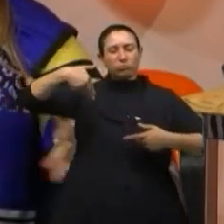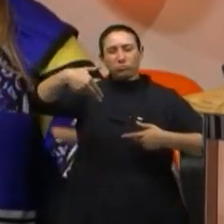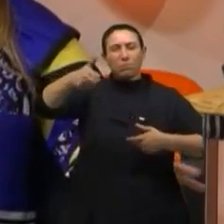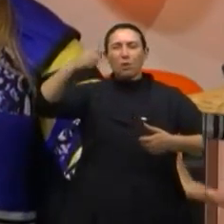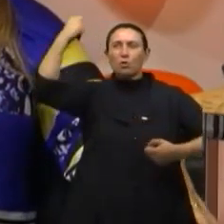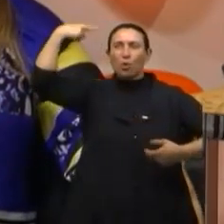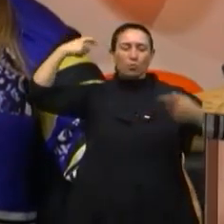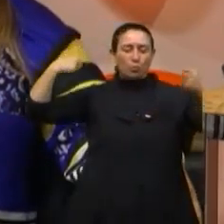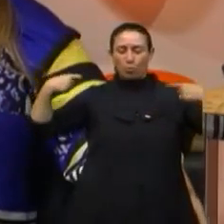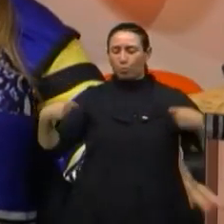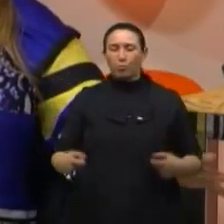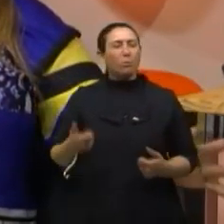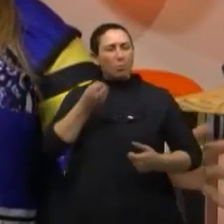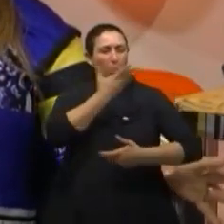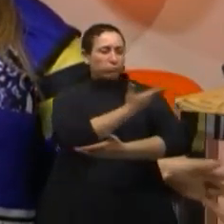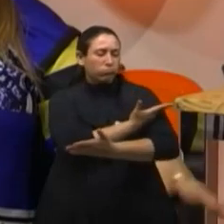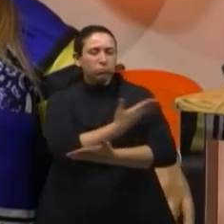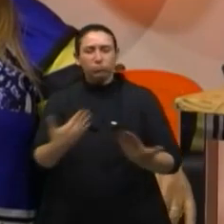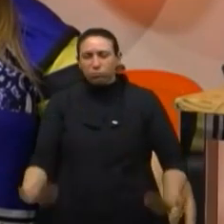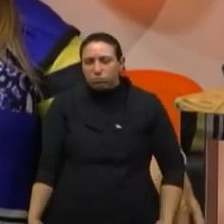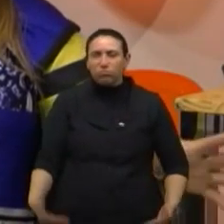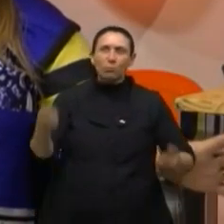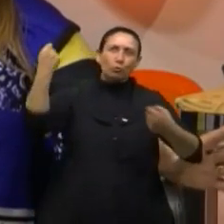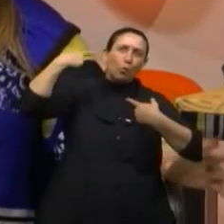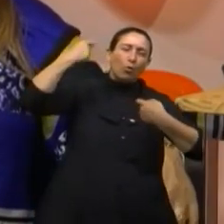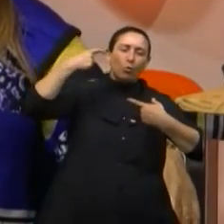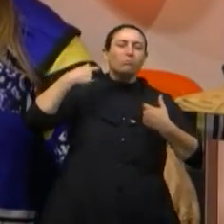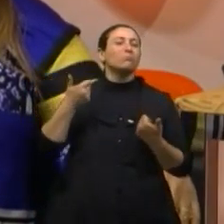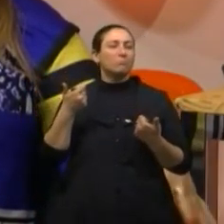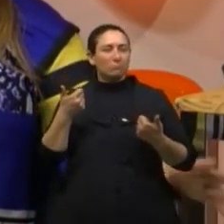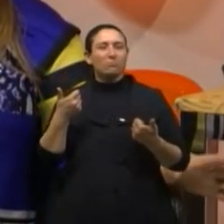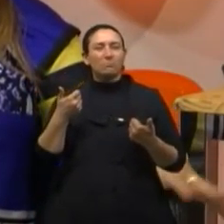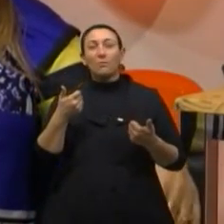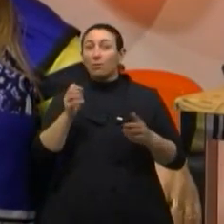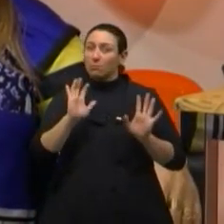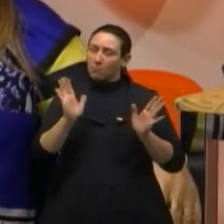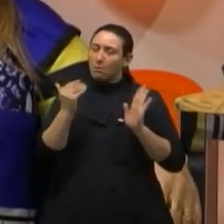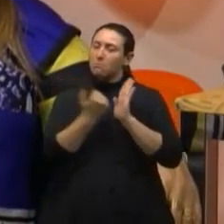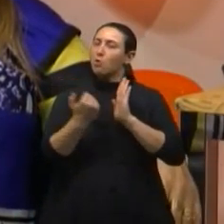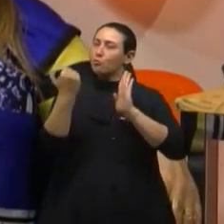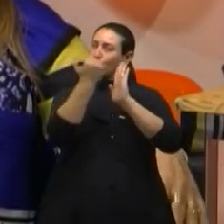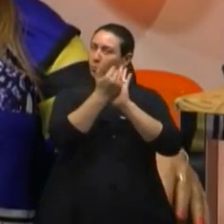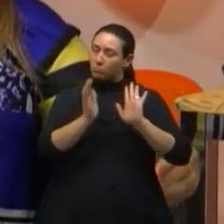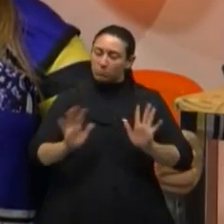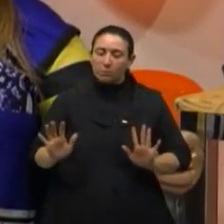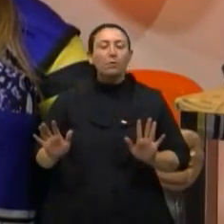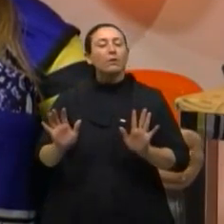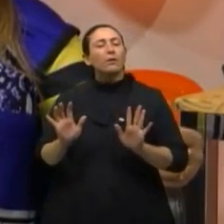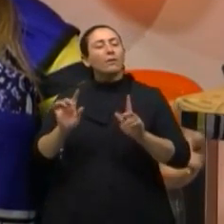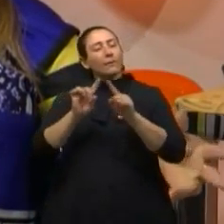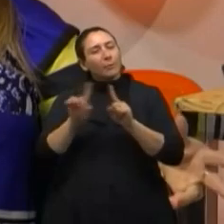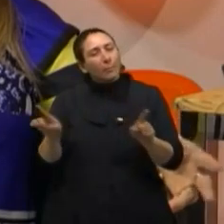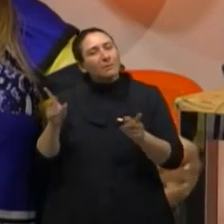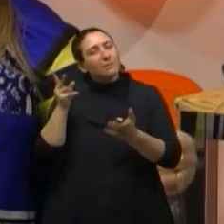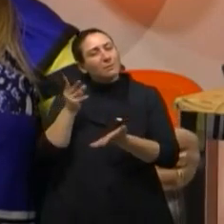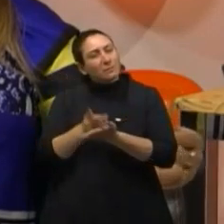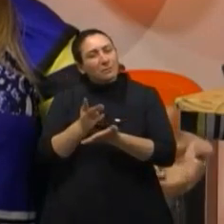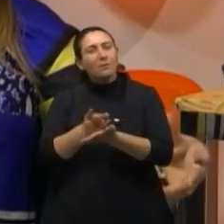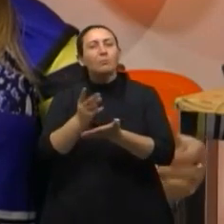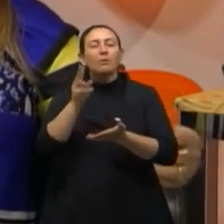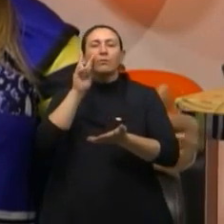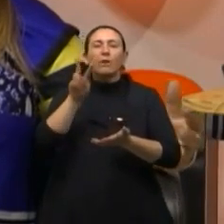conseguir colocar a amostra Claro melhor eh sem exagero Claro e também sempre vê assim a